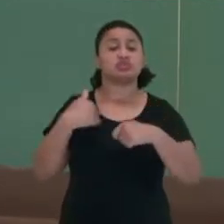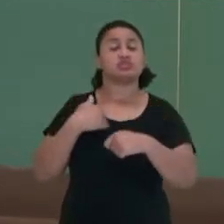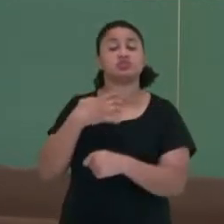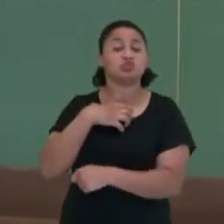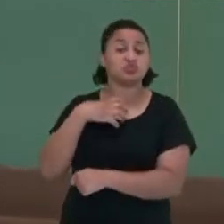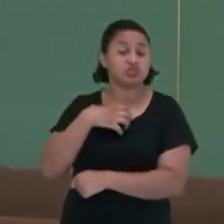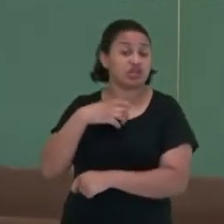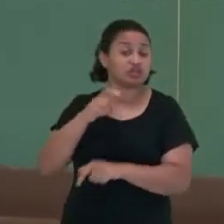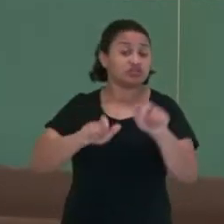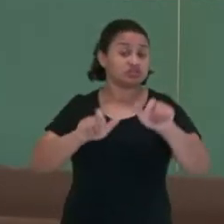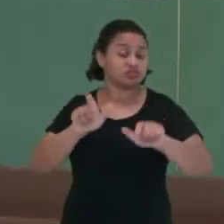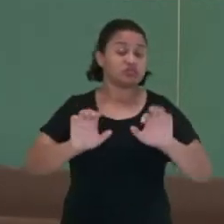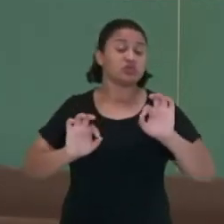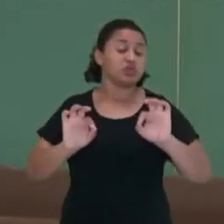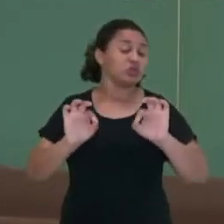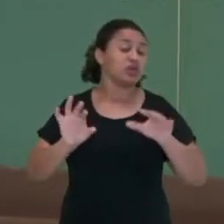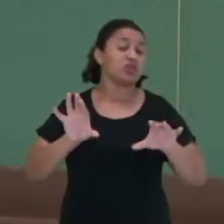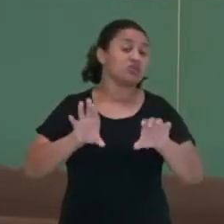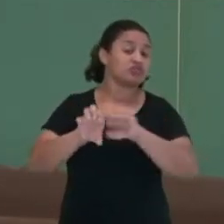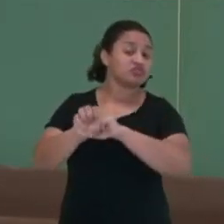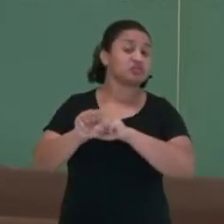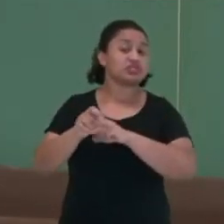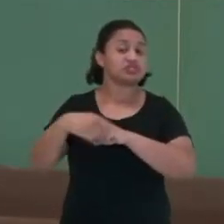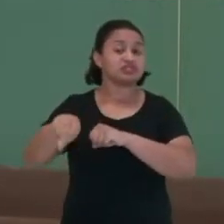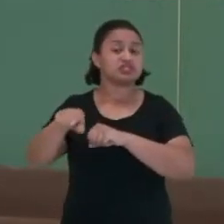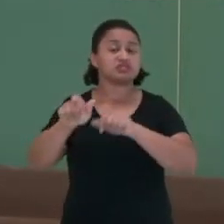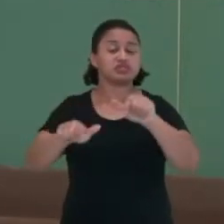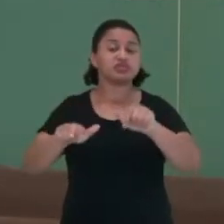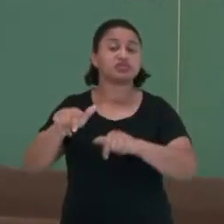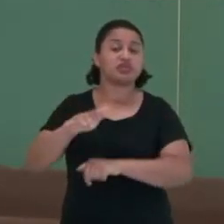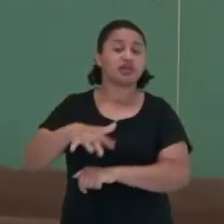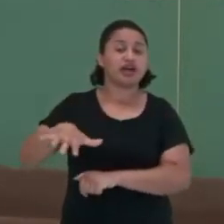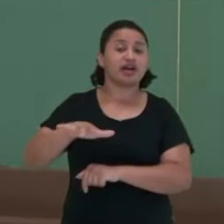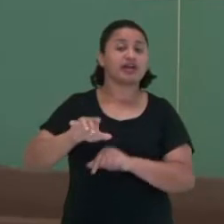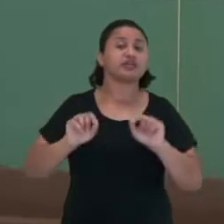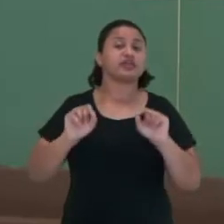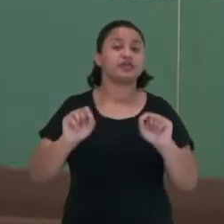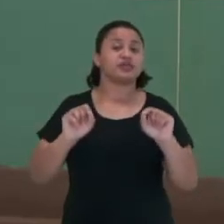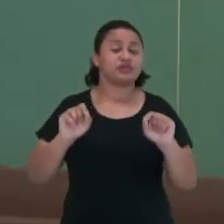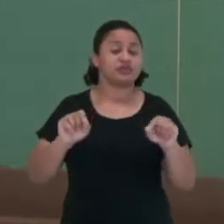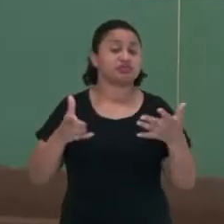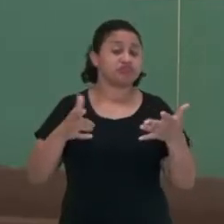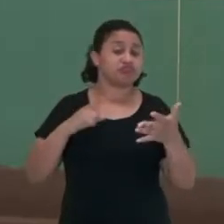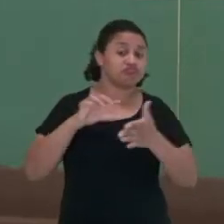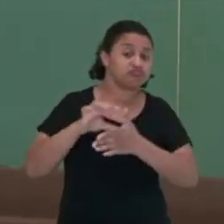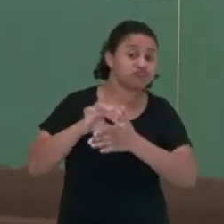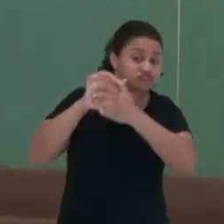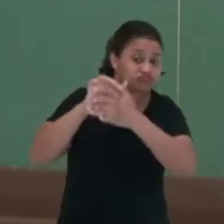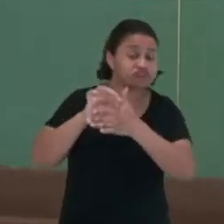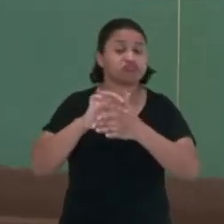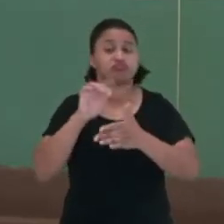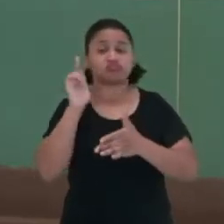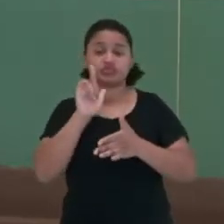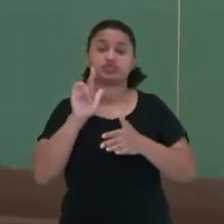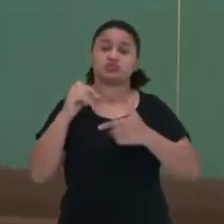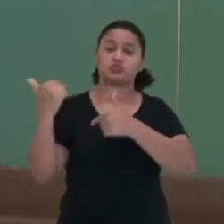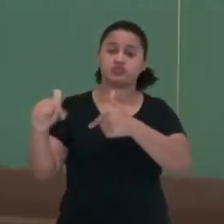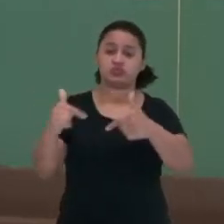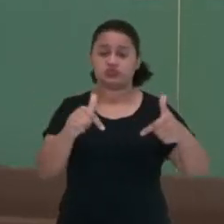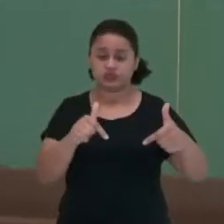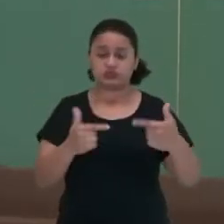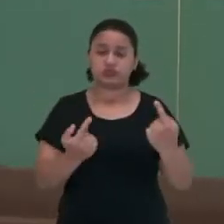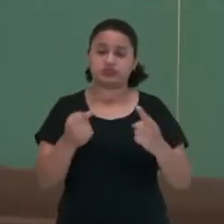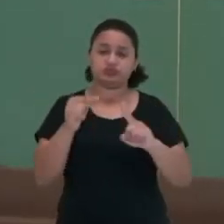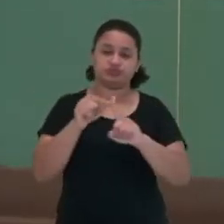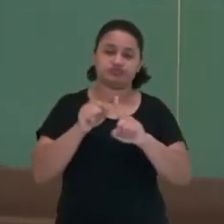pessoas, qual a escolarização que essas pessoas vão ter que ter, vai ter que ter líderes para executar esse trabalho, que tipo